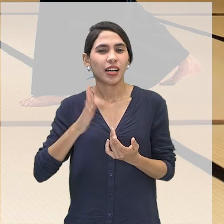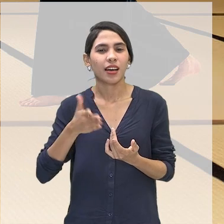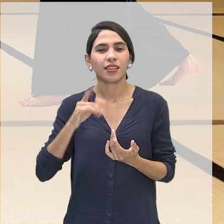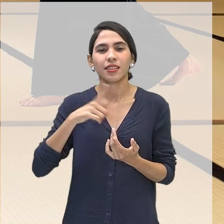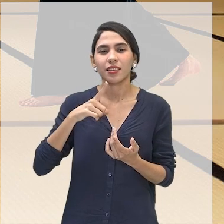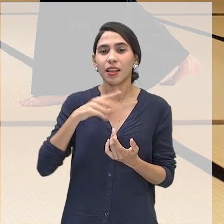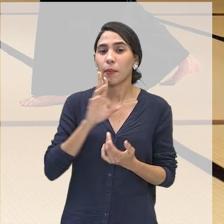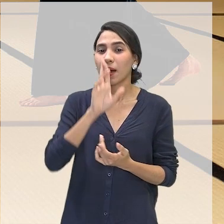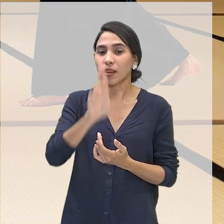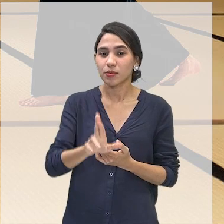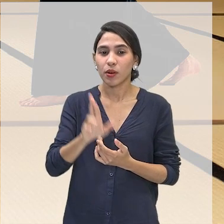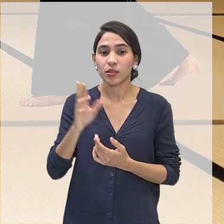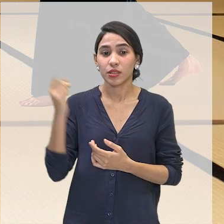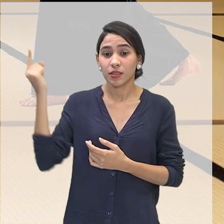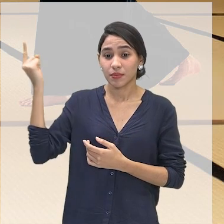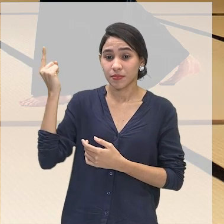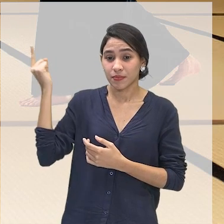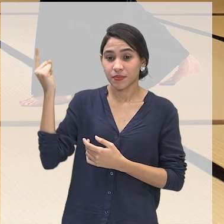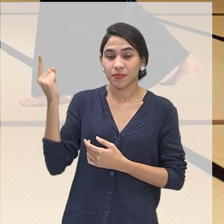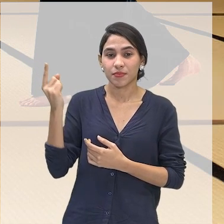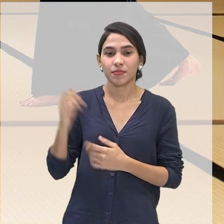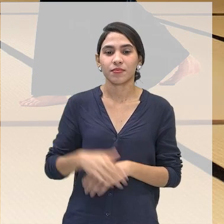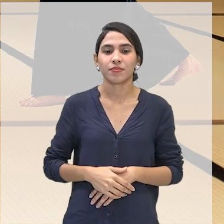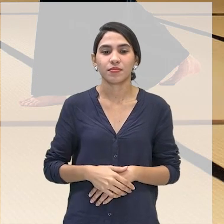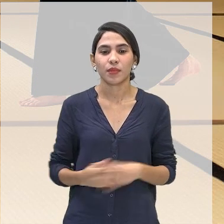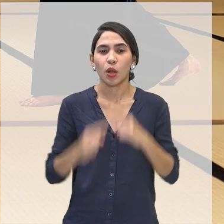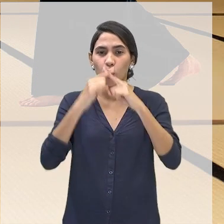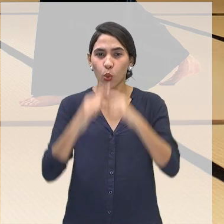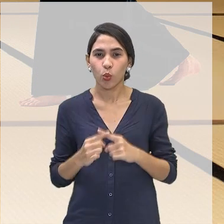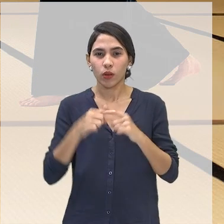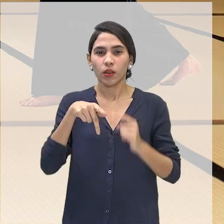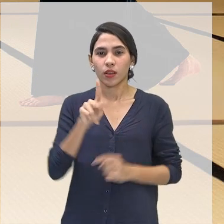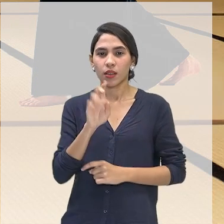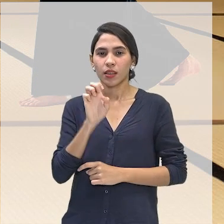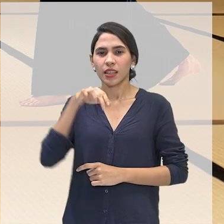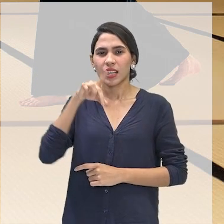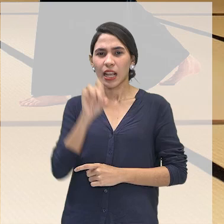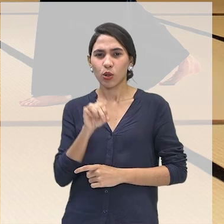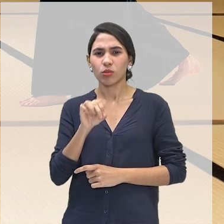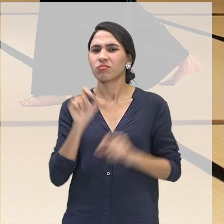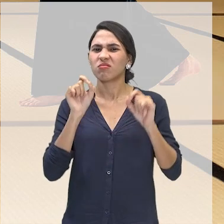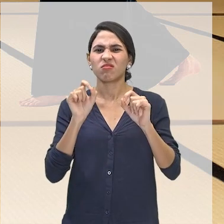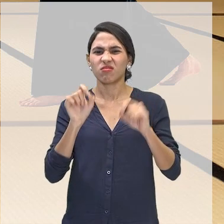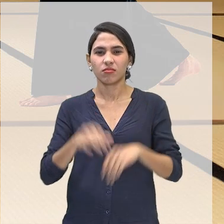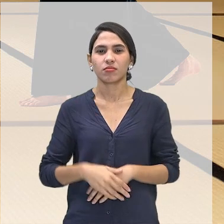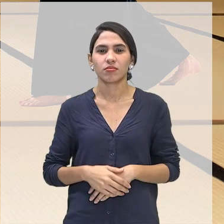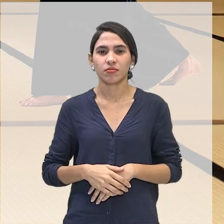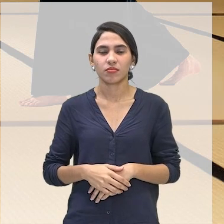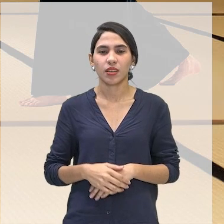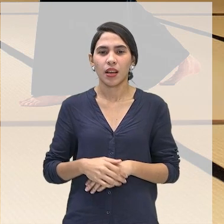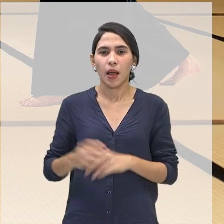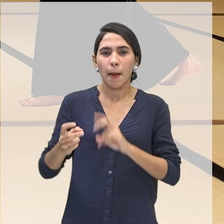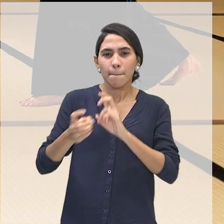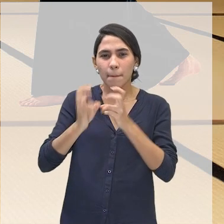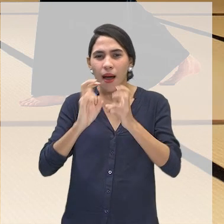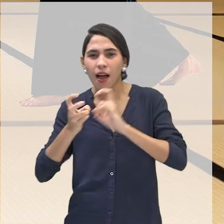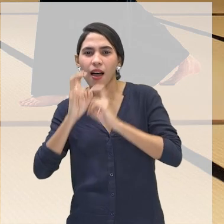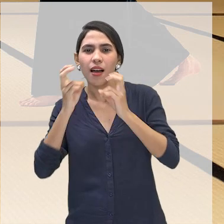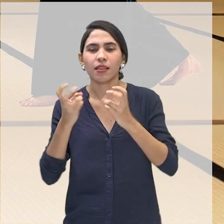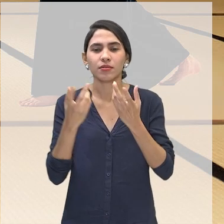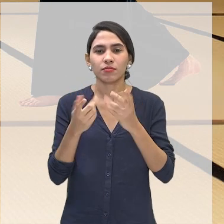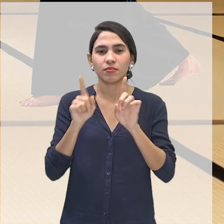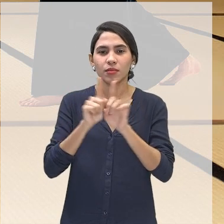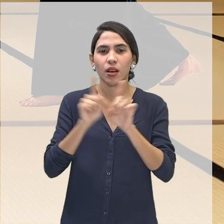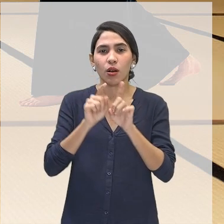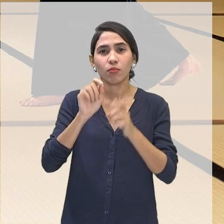para vocês aqui em cima, ó. É o Kendo. Mas o que seria o Kendo? Será que é uma luta ocidental, uma luta